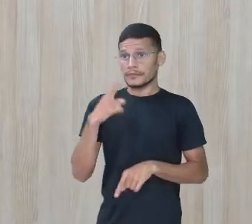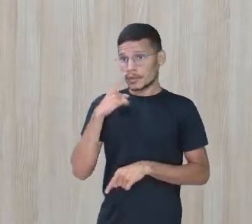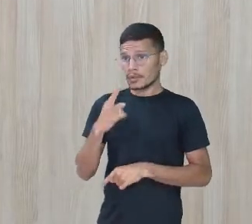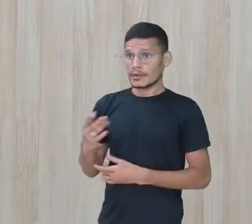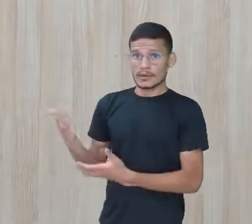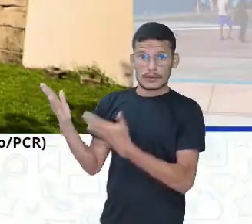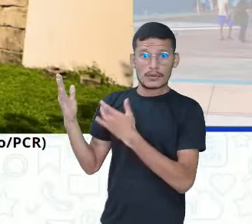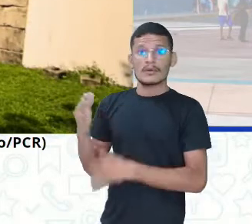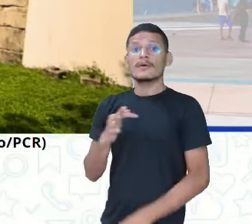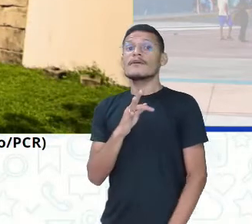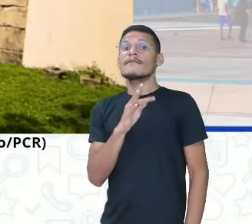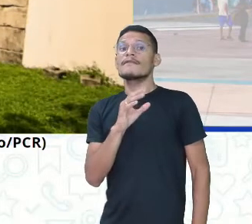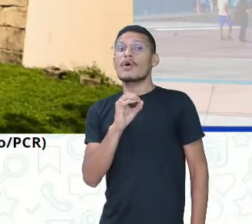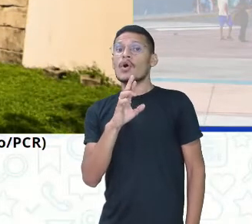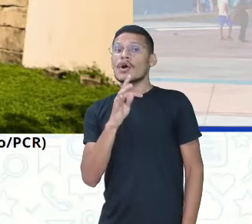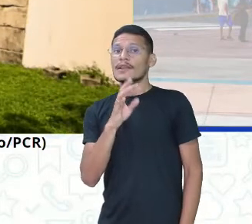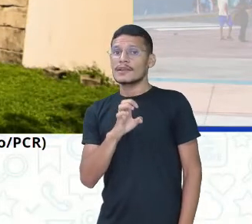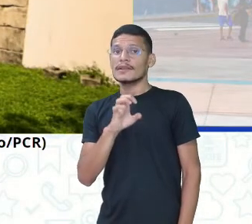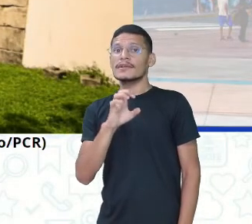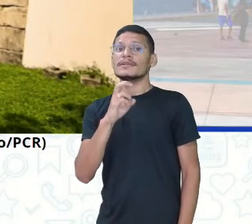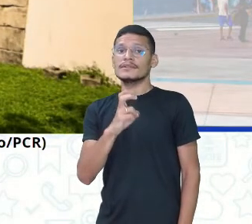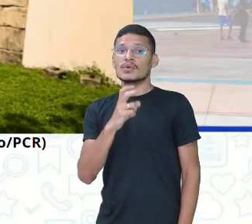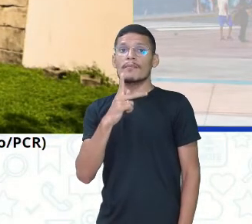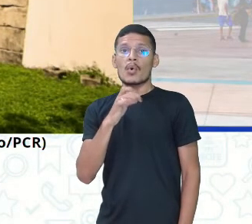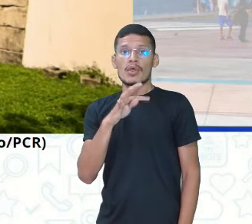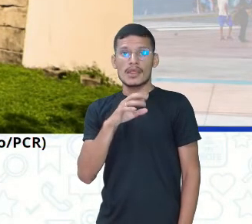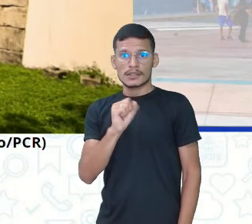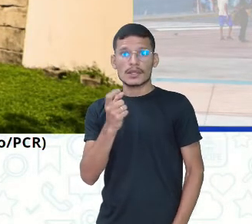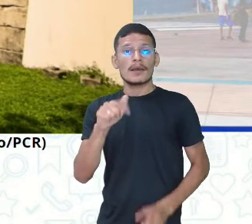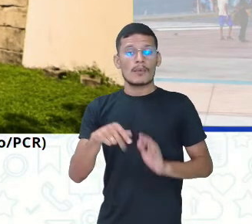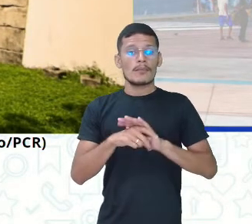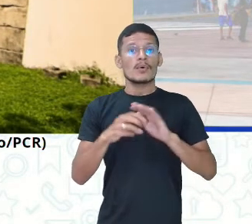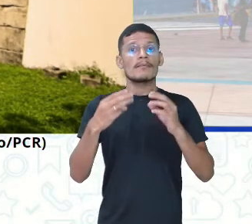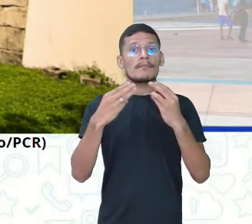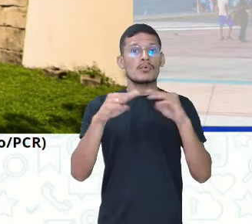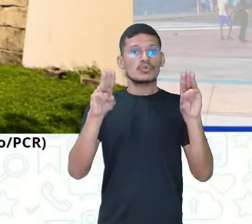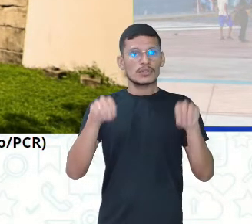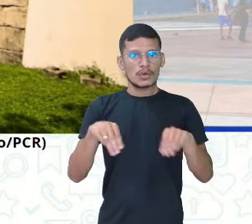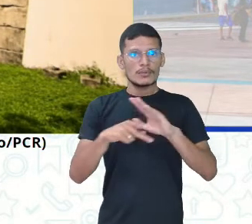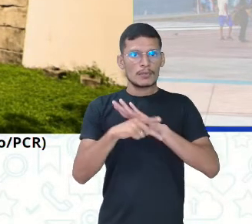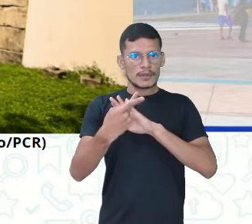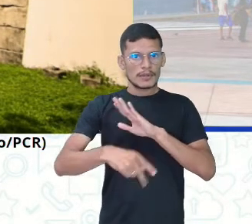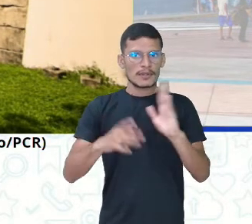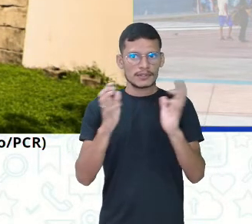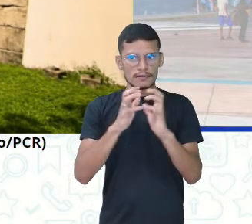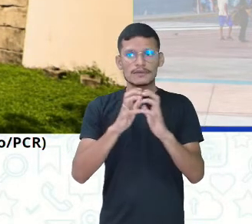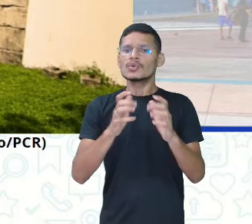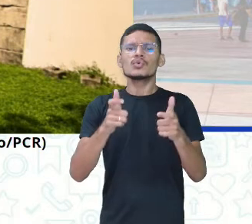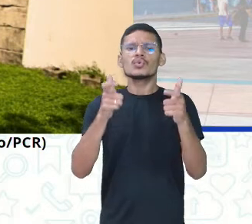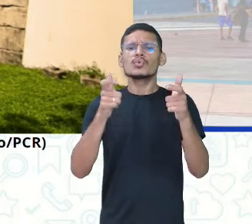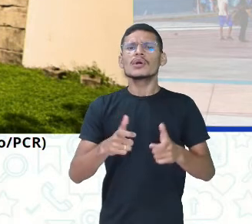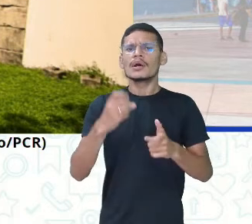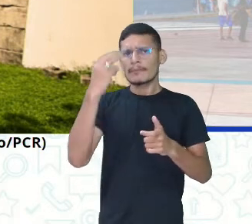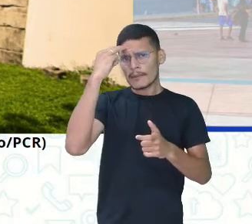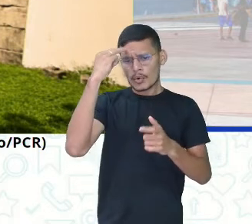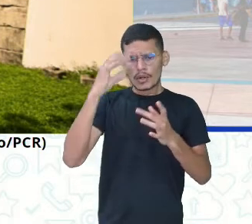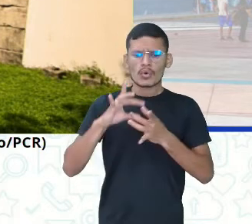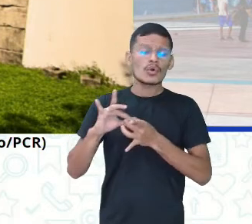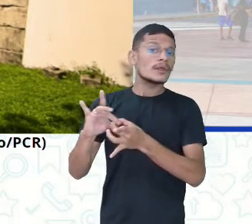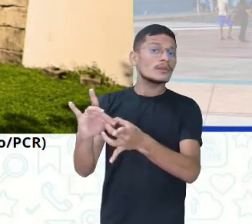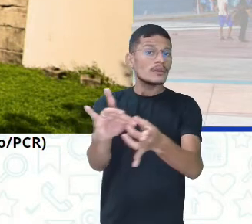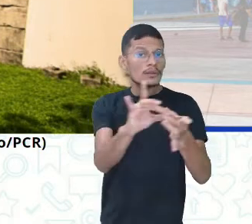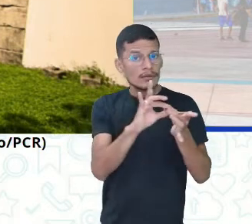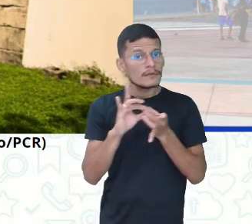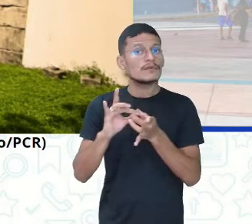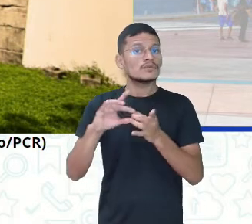exemplo, o Forte das Cinco Pontas, o lugar do Museu do Recife, tá certo? Ele é um lugar de memória coletivo da nossa